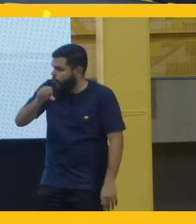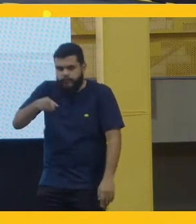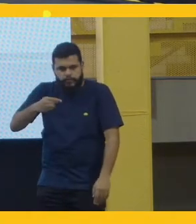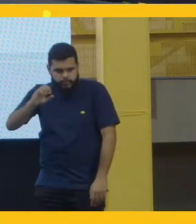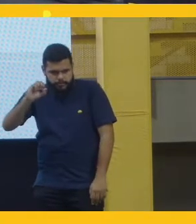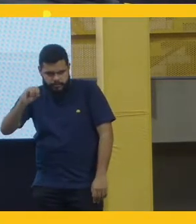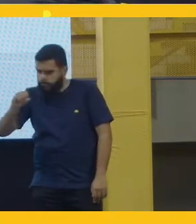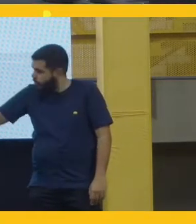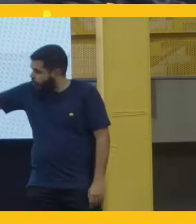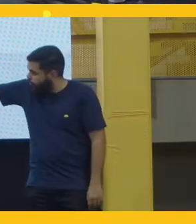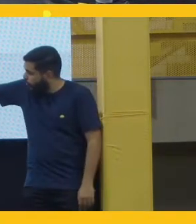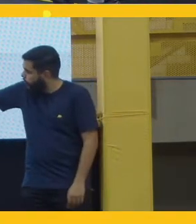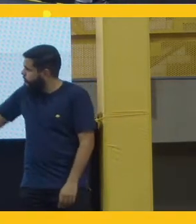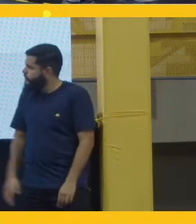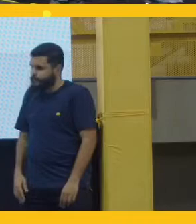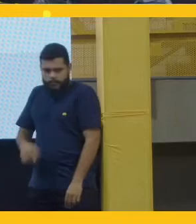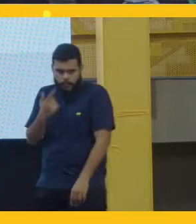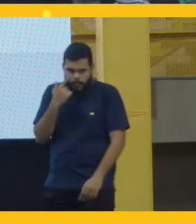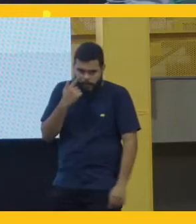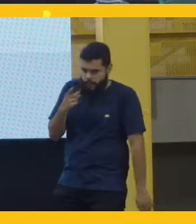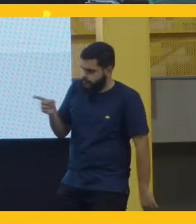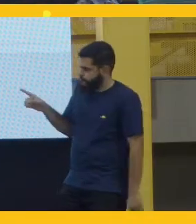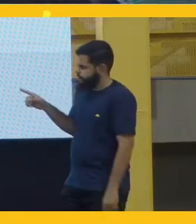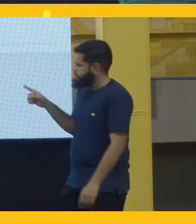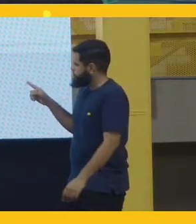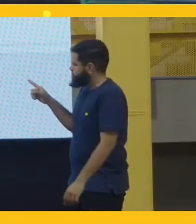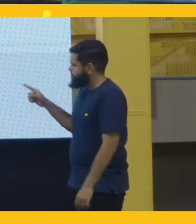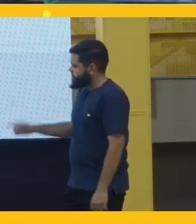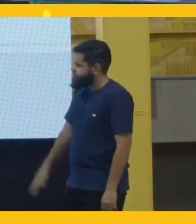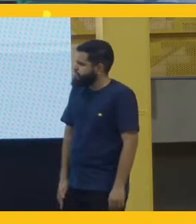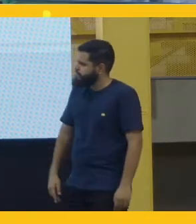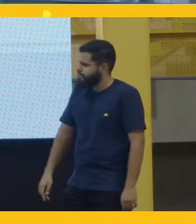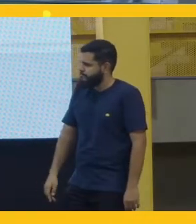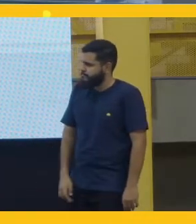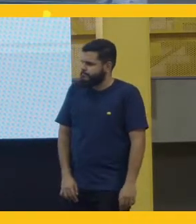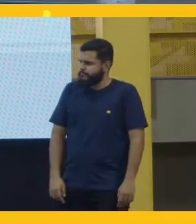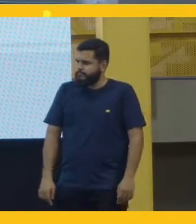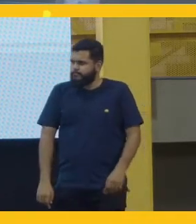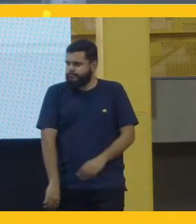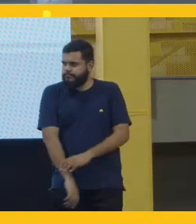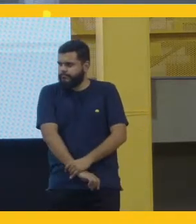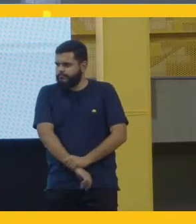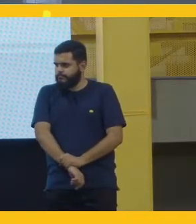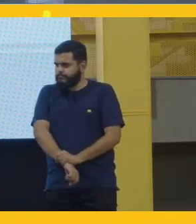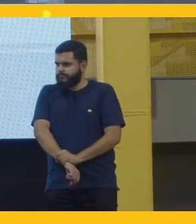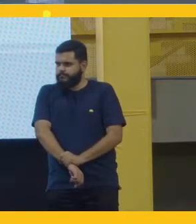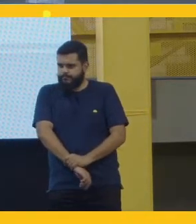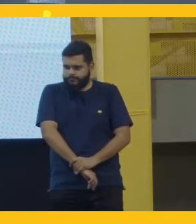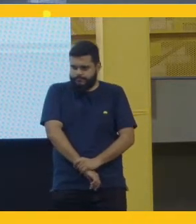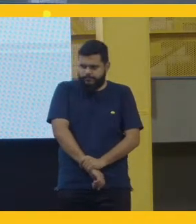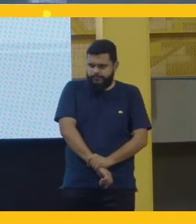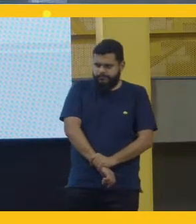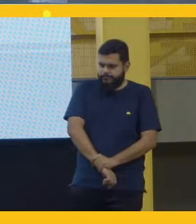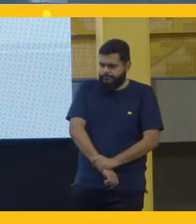Calma, tem coisa mais legal. Essa daqui você vai precisar saber física. Negócio de cor, ó.